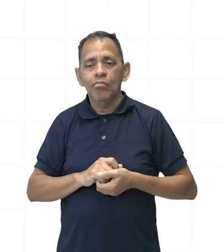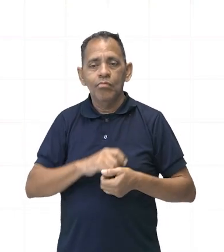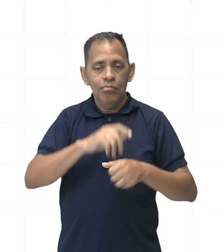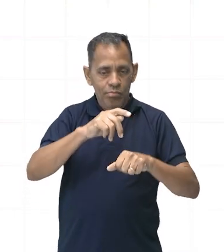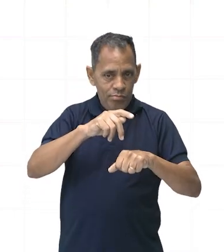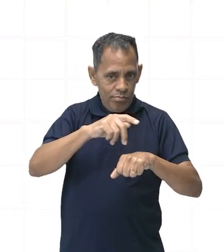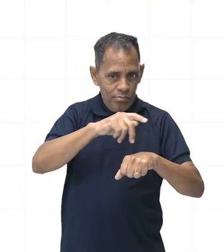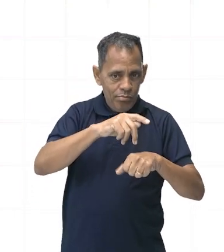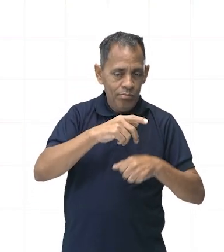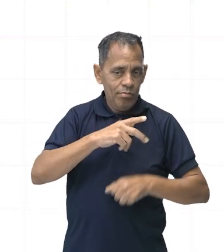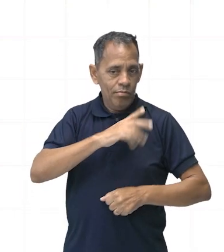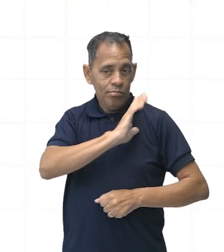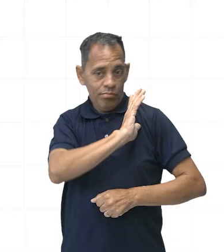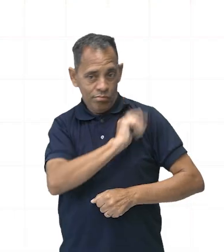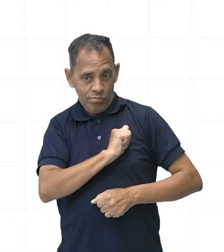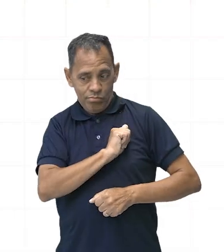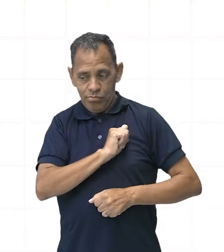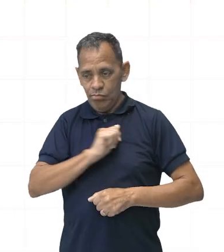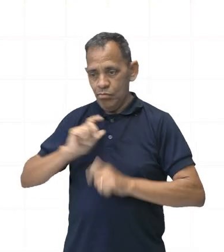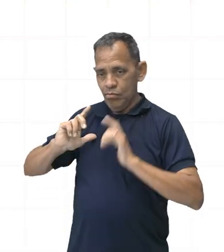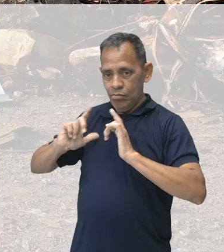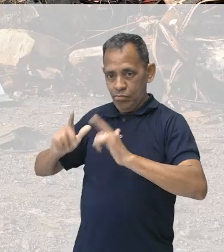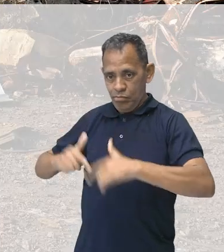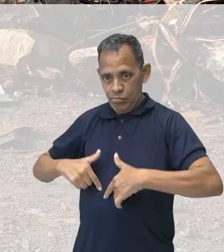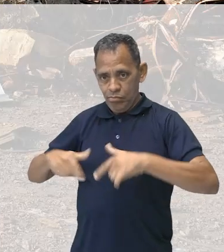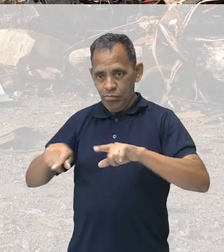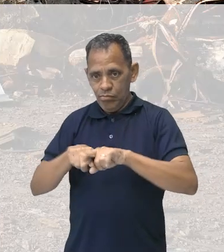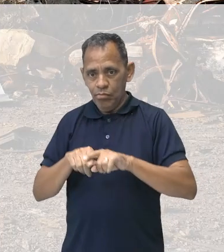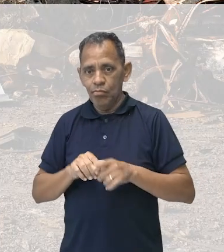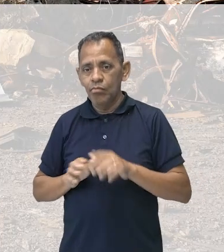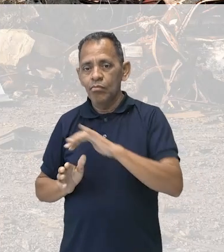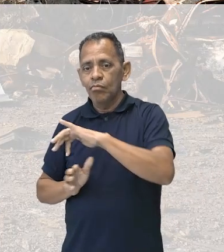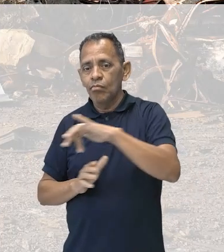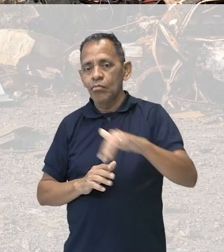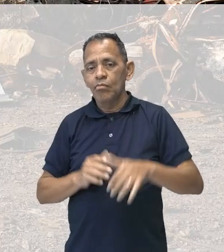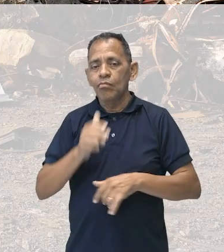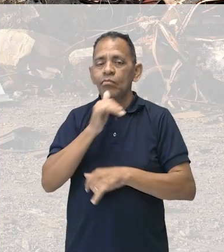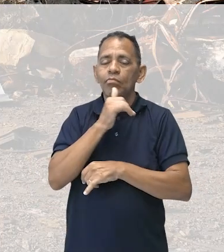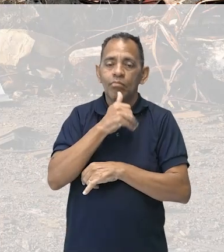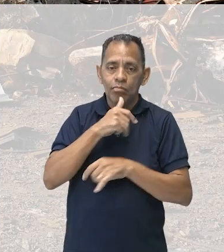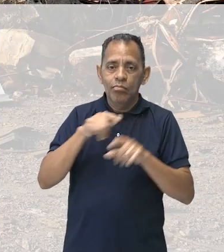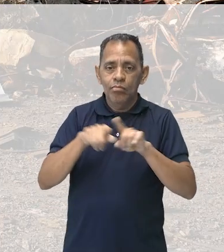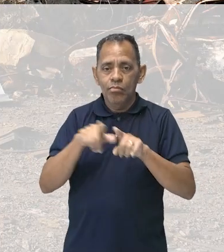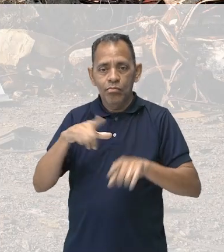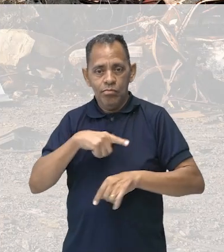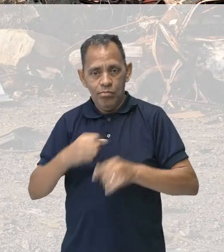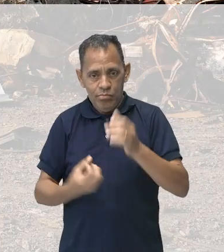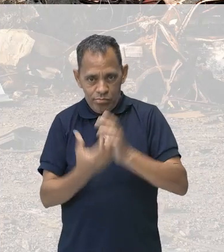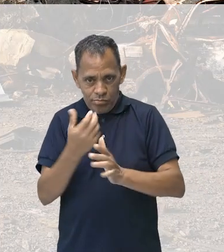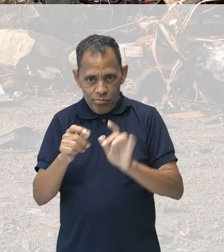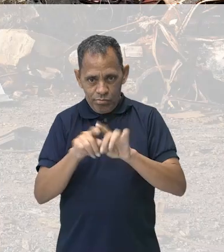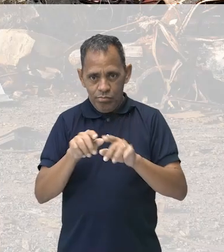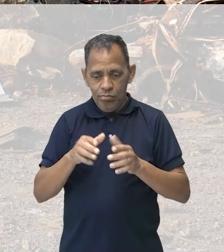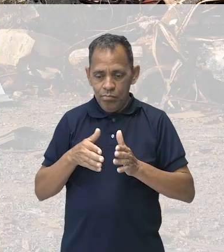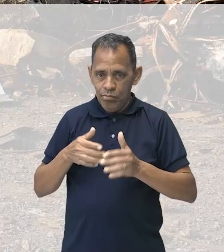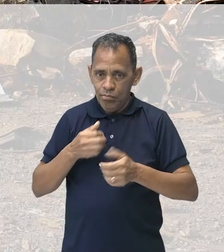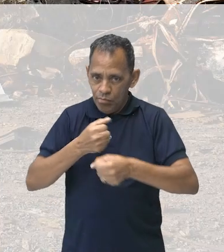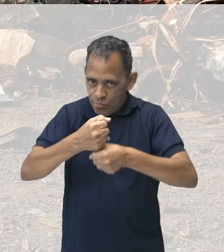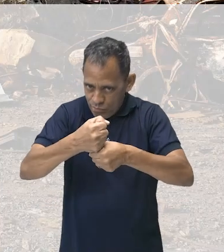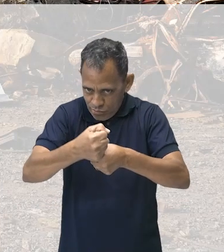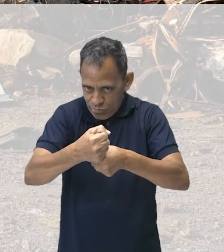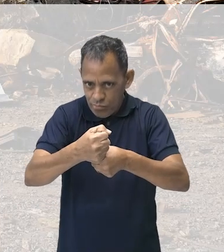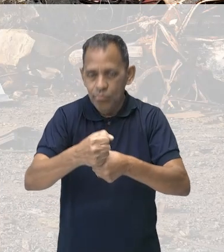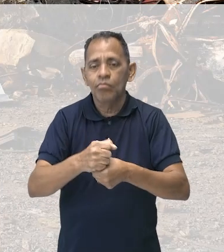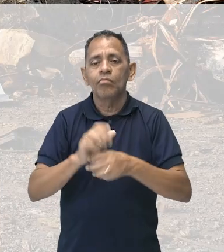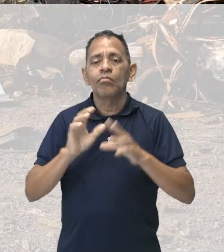e entre Israel, tá certo? Que infelizmente acaba aí surgindo no decorrer dos anos,